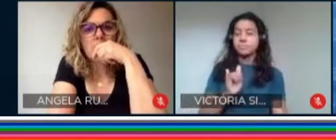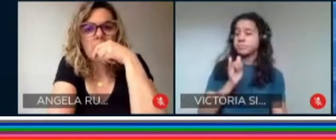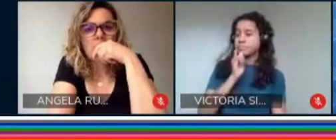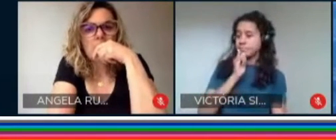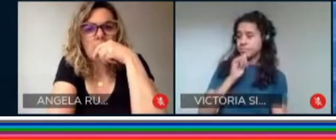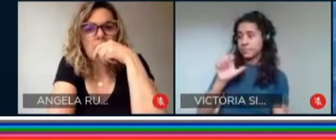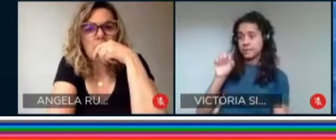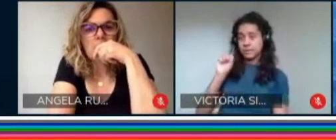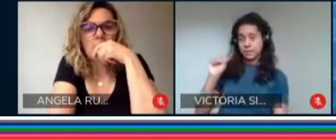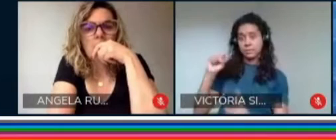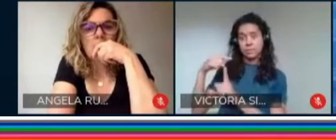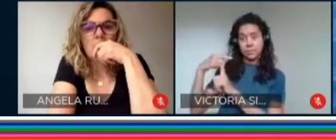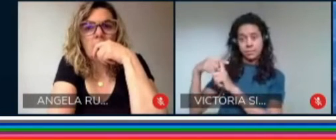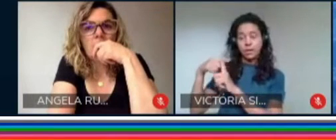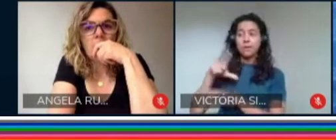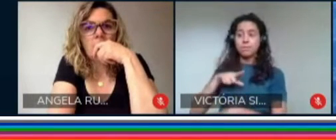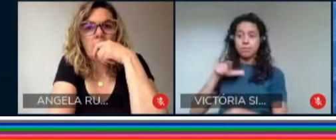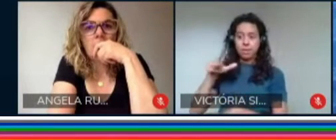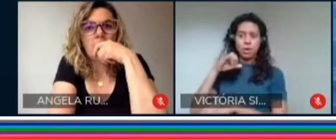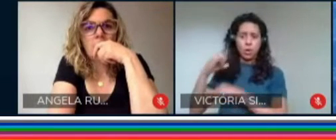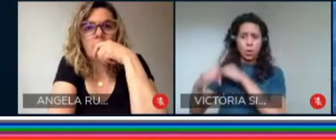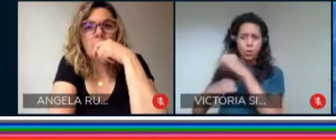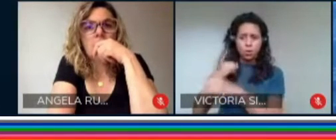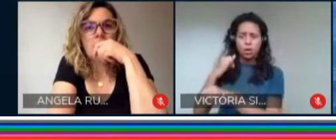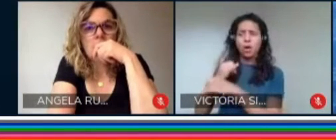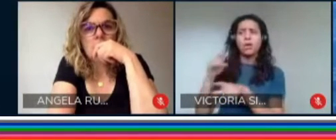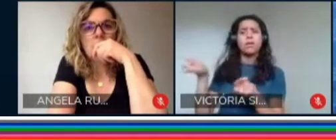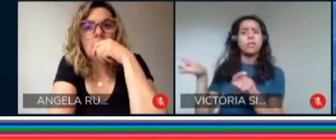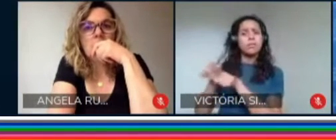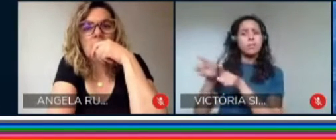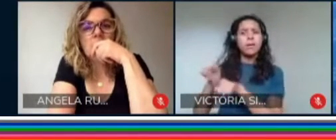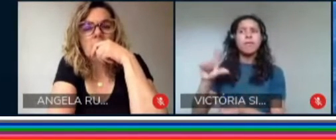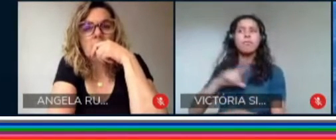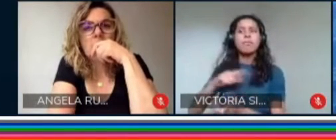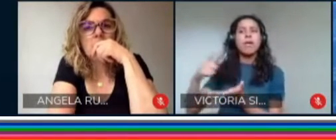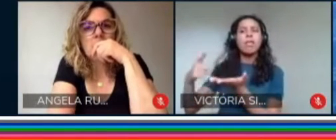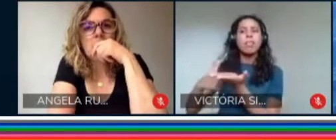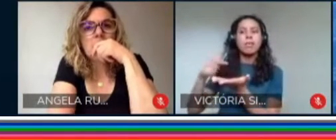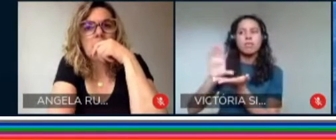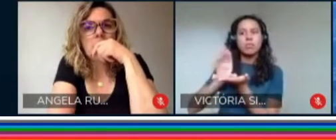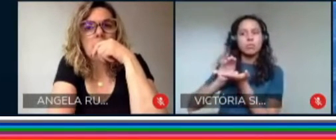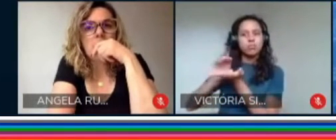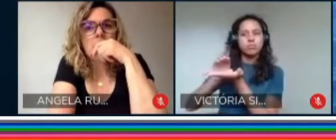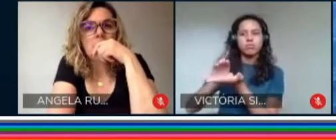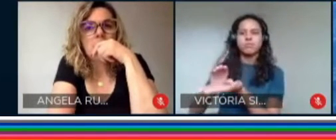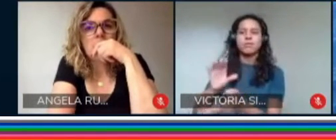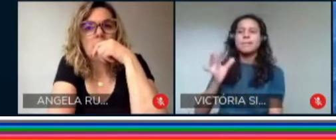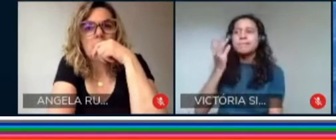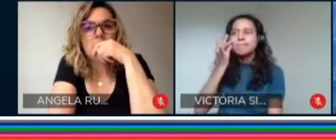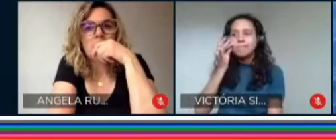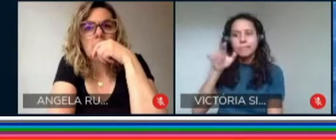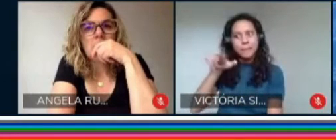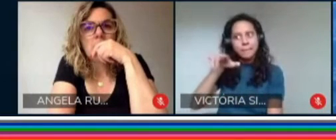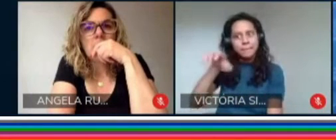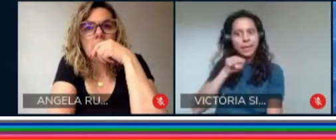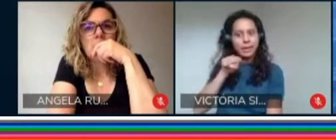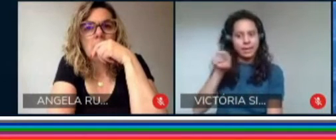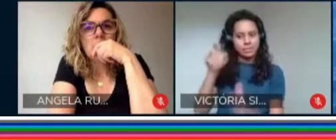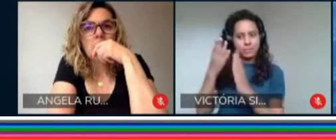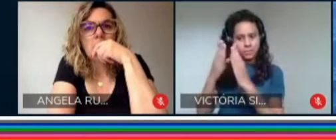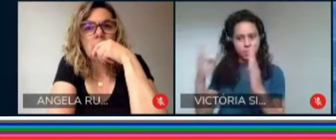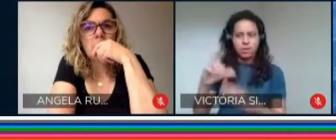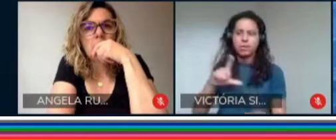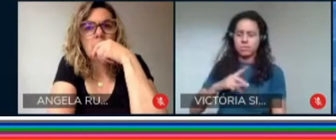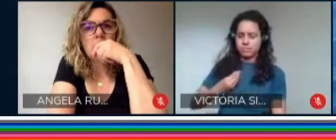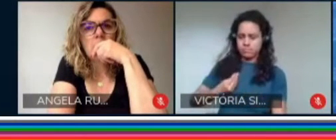fontes online e as fontes dos acervos físicos, e nessa lista nós encontramos especificações das fontes de pesquisa